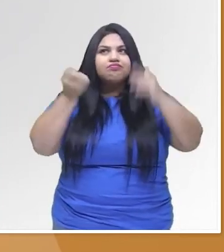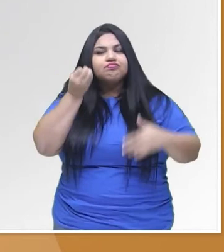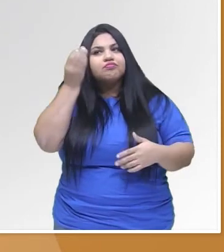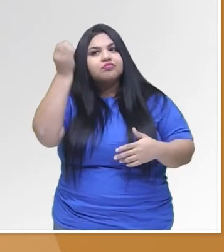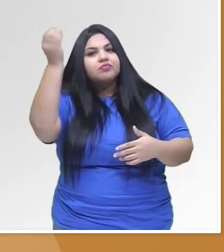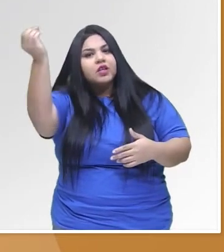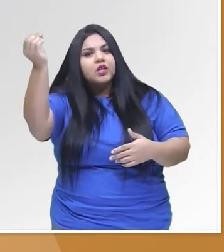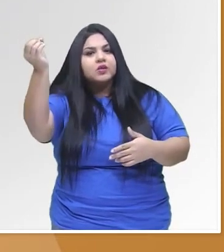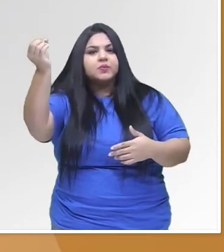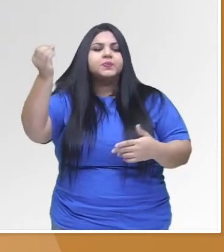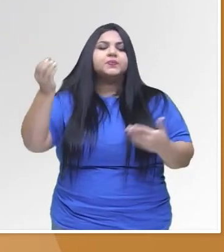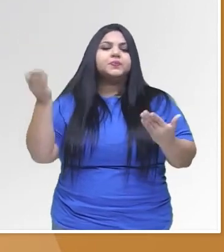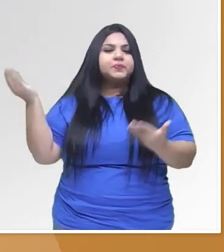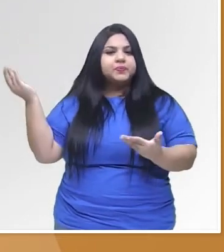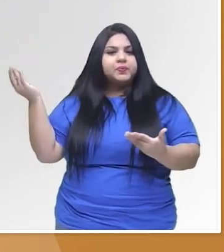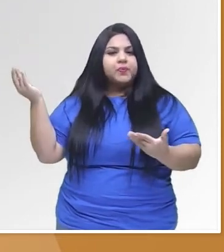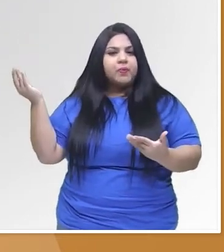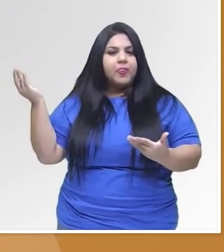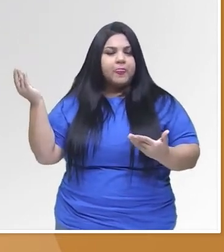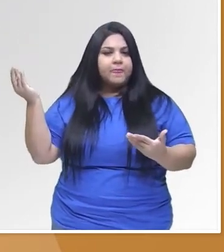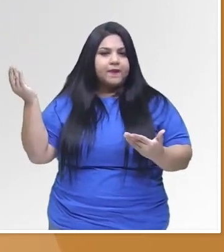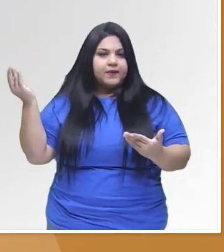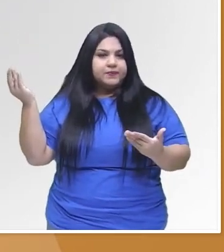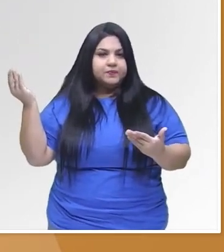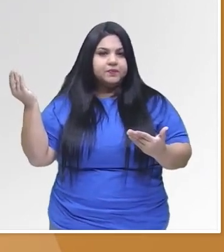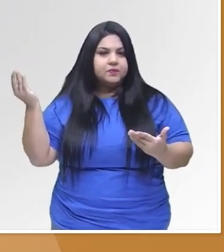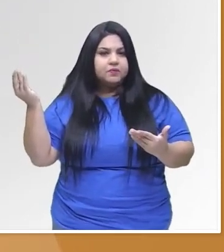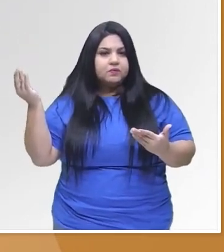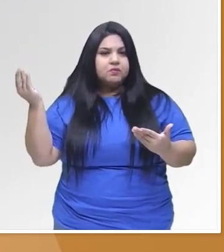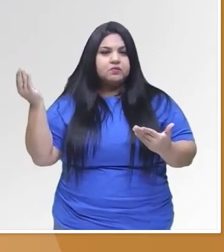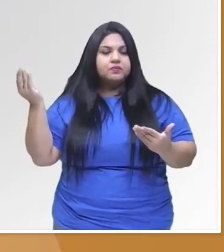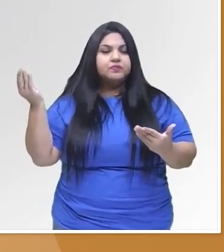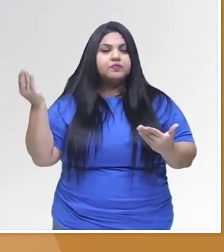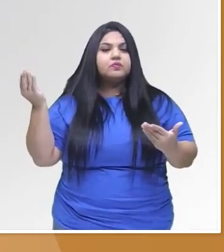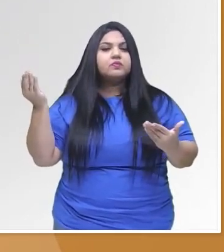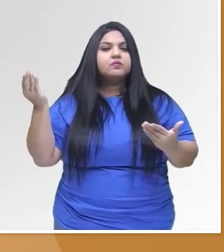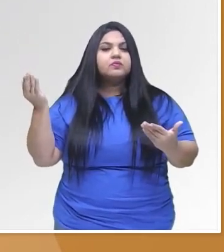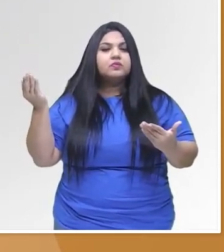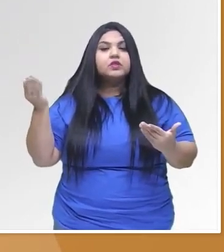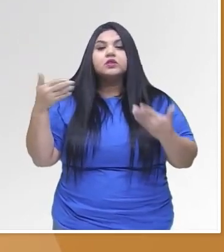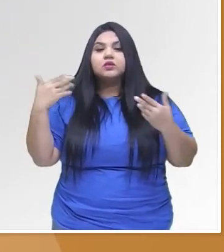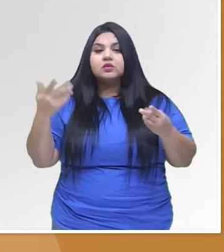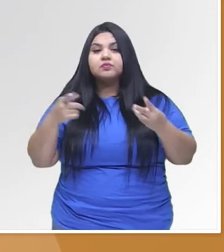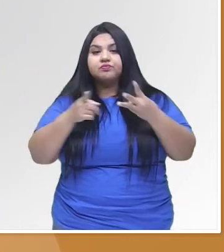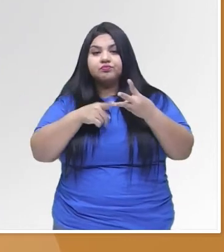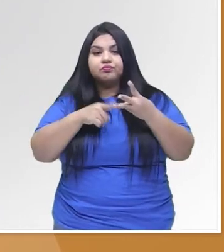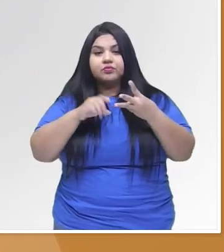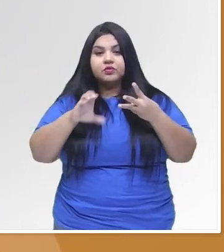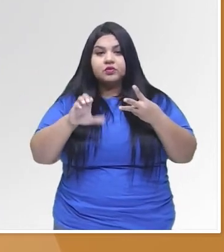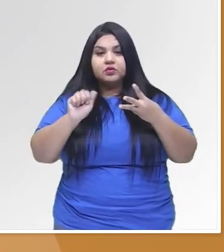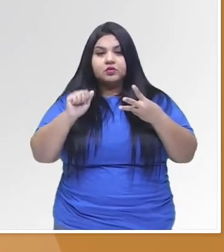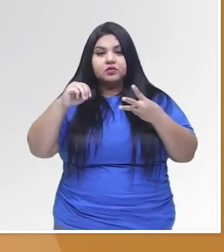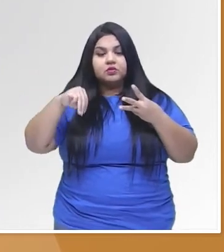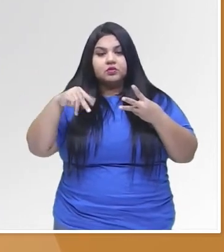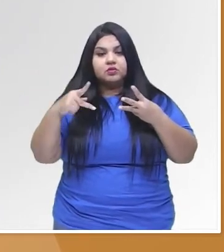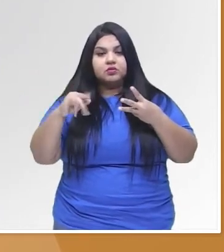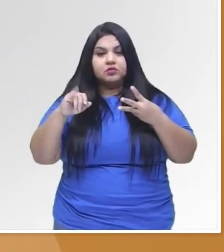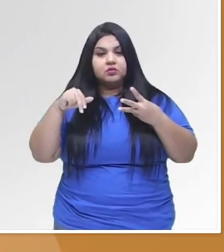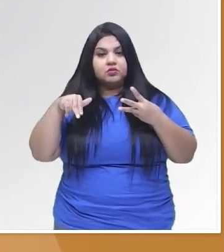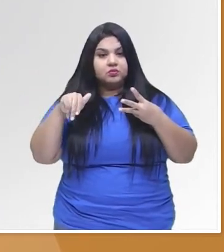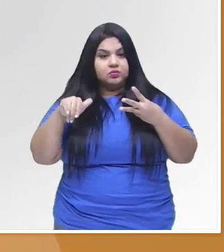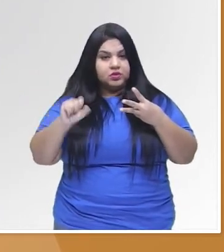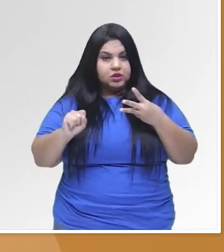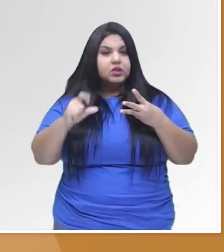polos industriais? Vamos lá. Então, a indústria de Campinas, por exemplo, né, ela